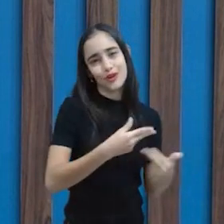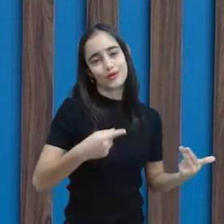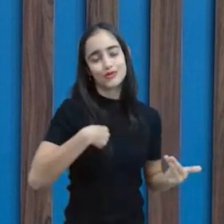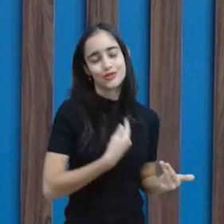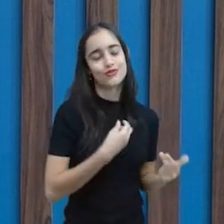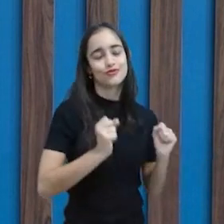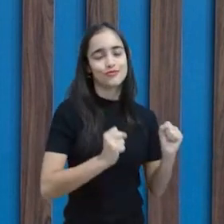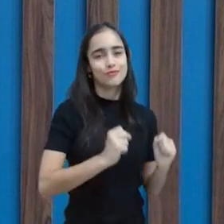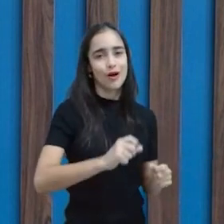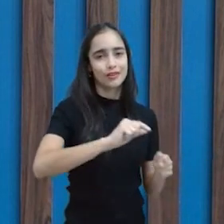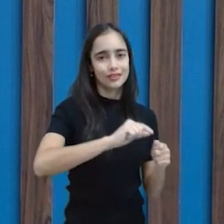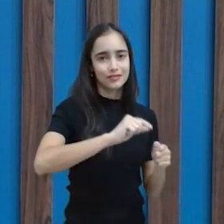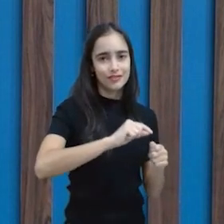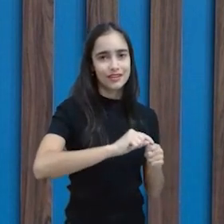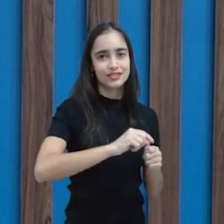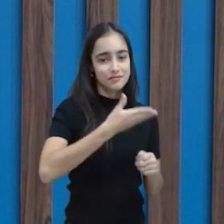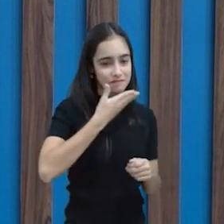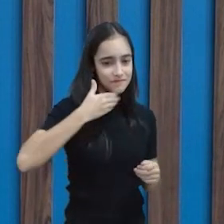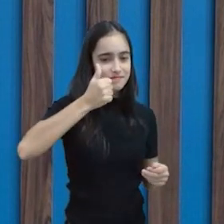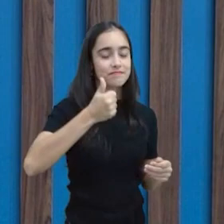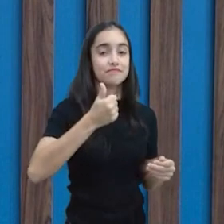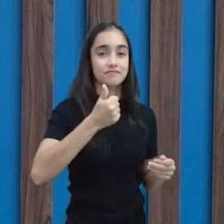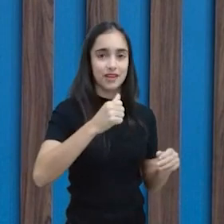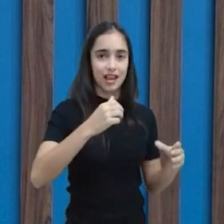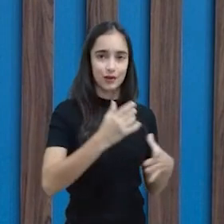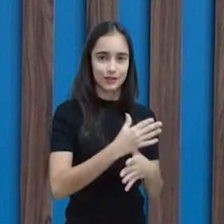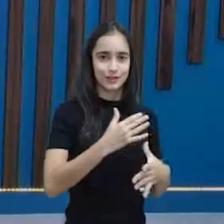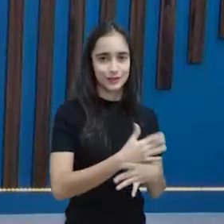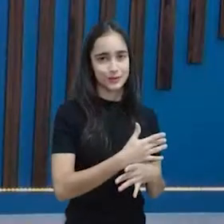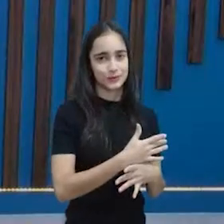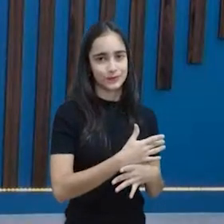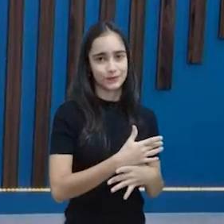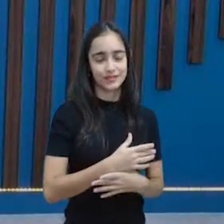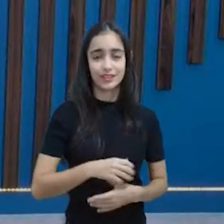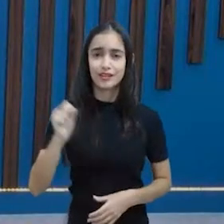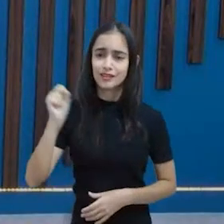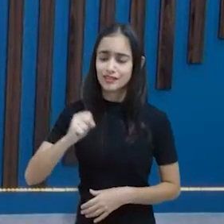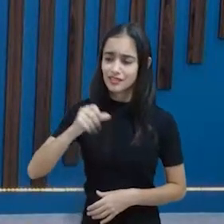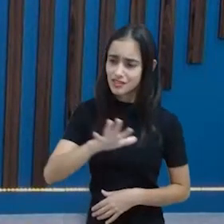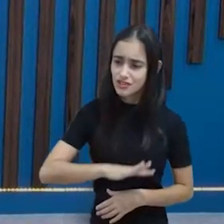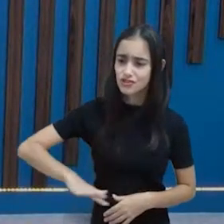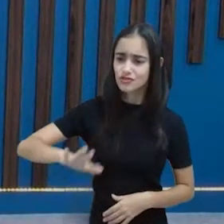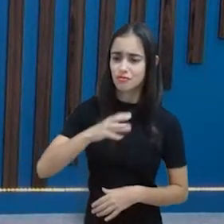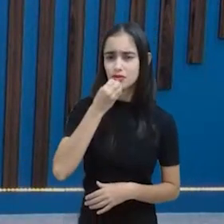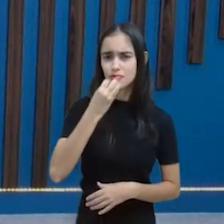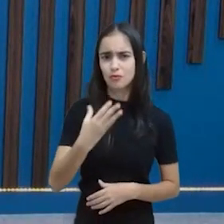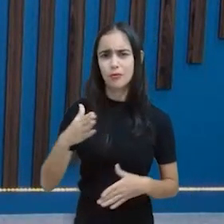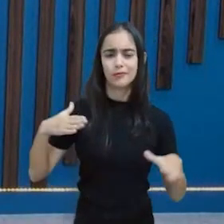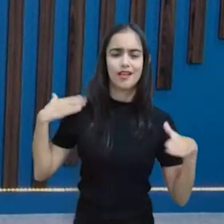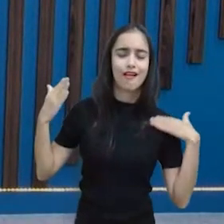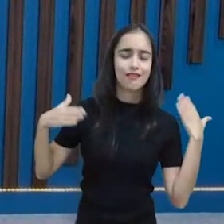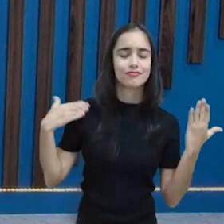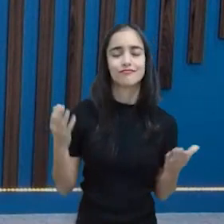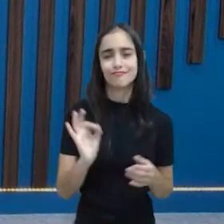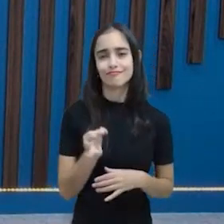não seja entrar para a política, não é, professora? Espaços de lazer, né? Espaços de lazer. E outra questão, Carol, que é importante